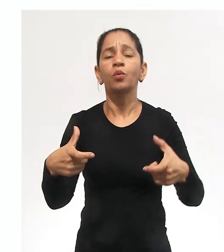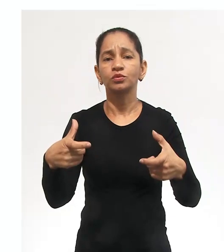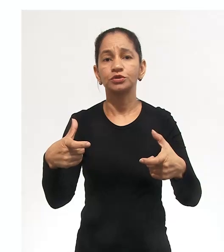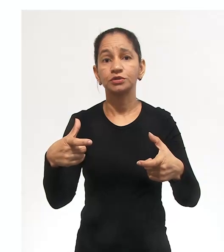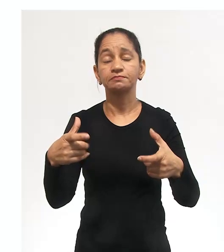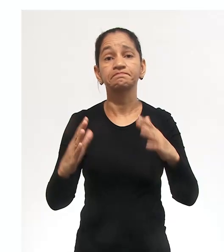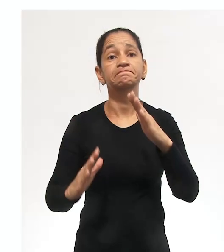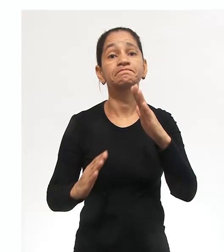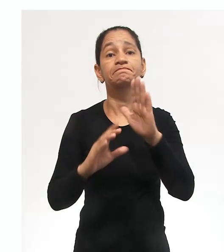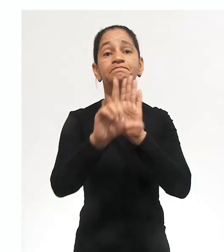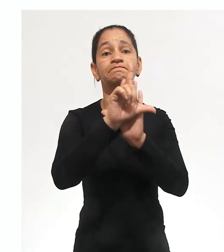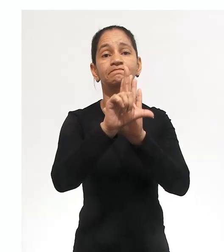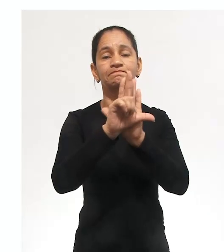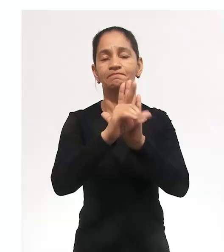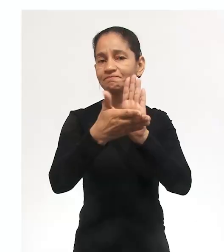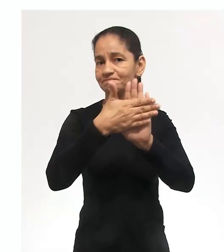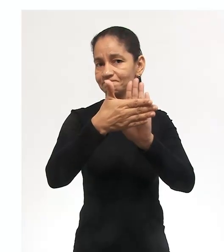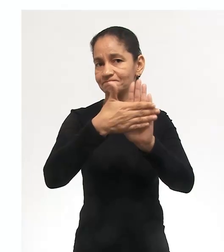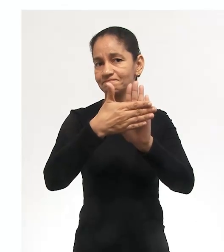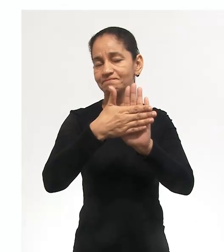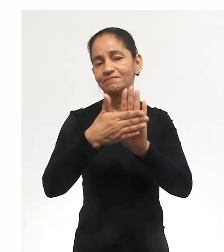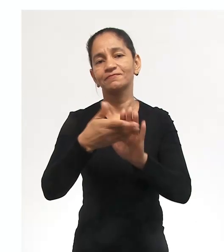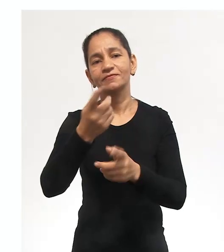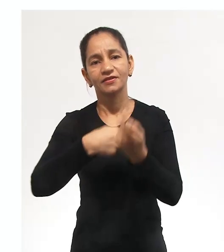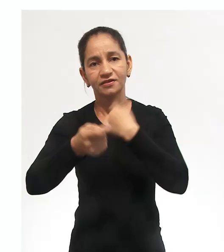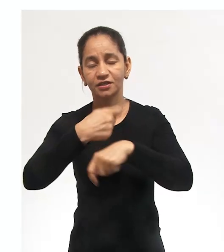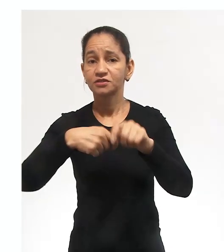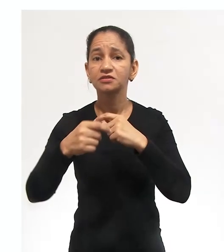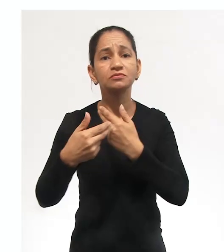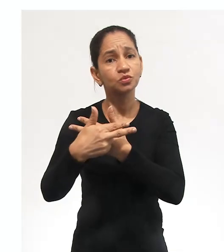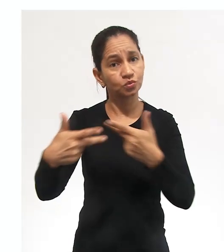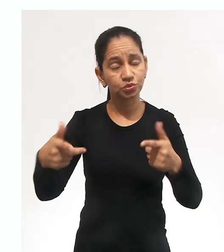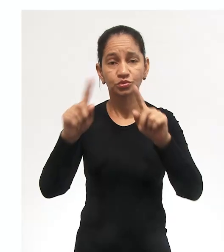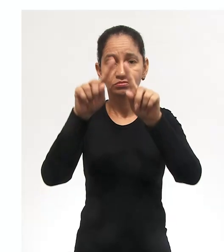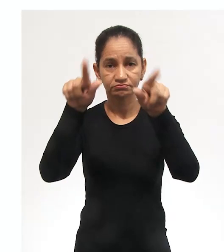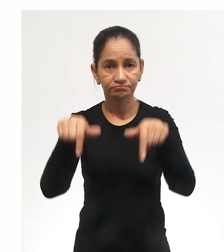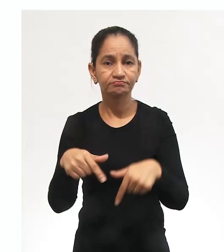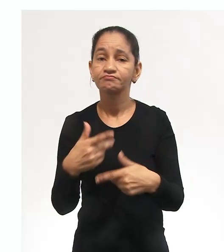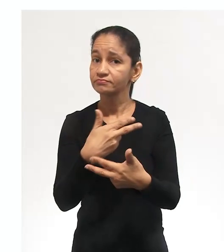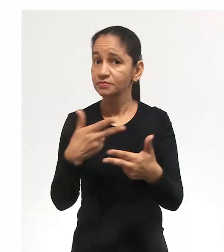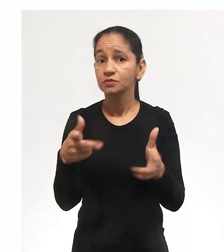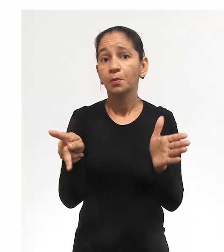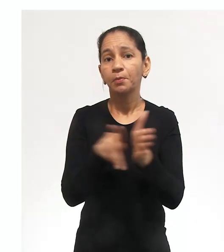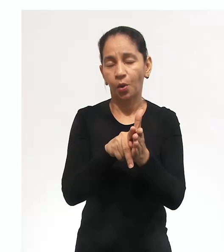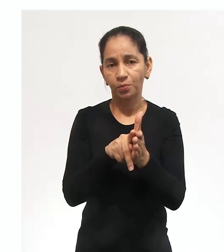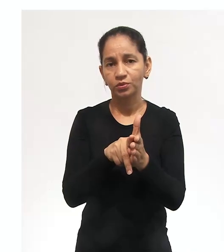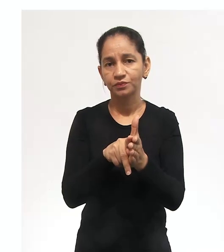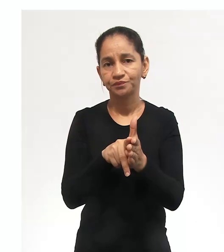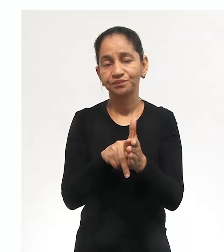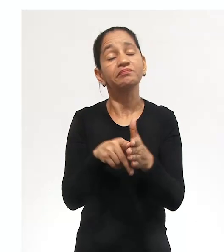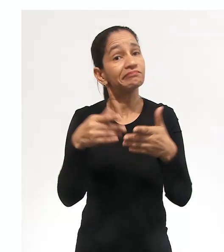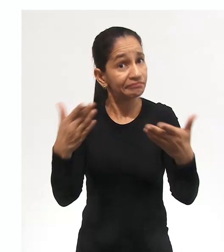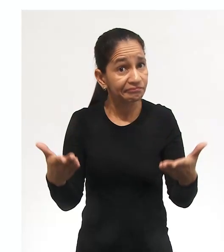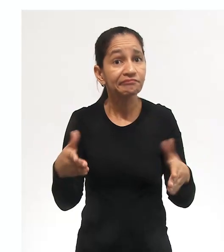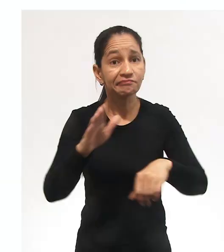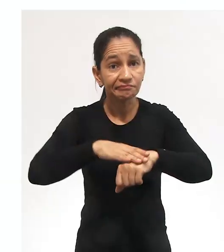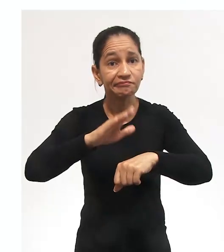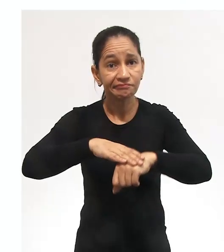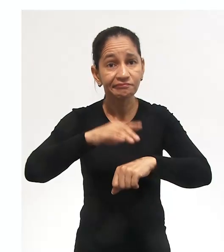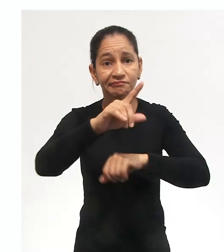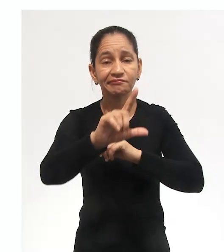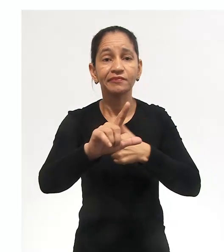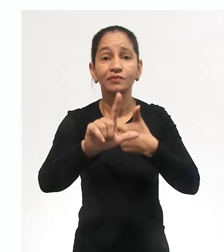quê? A legalidade dos atos administrativos, né? No outro aí é mais conveniência, né, também, né? Então é realizado o quê? Pelo próprio legislativo,